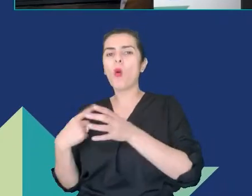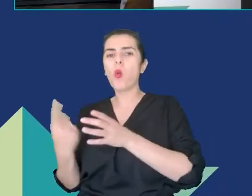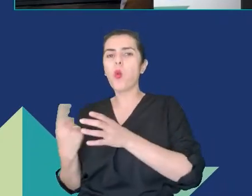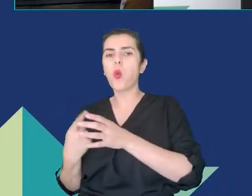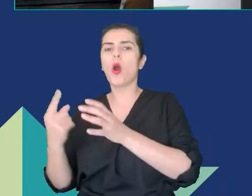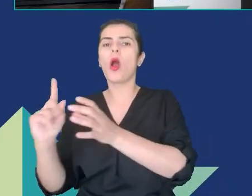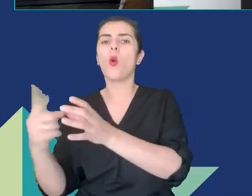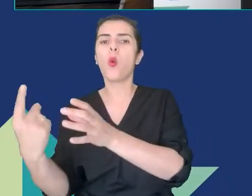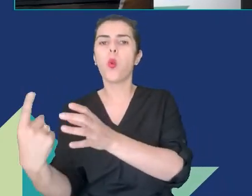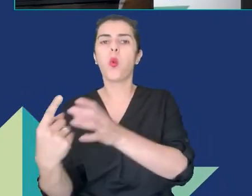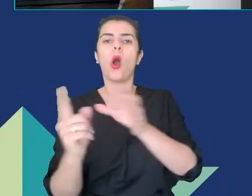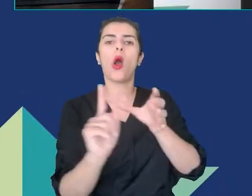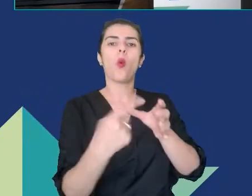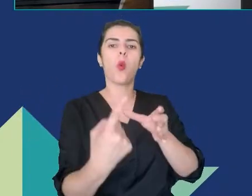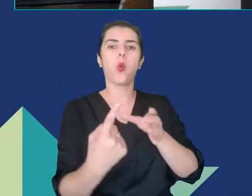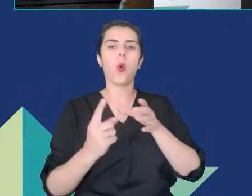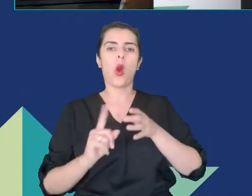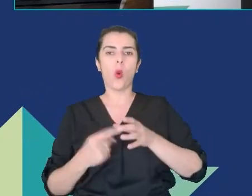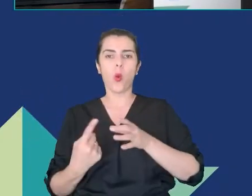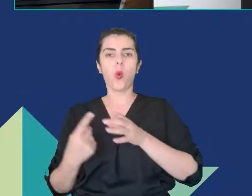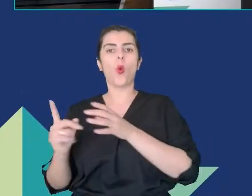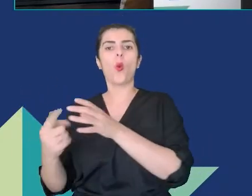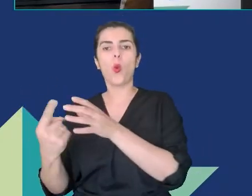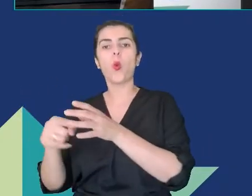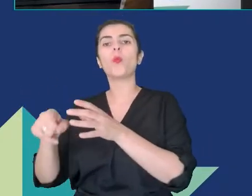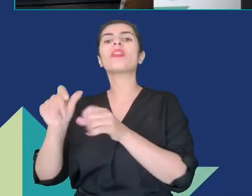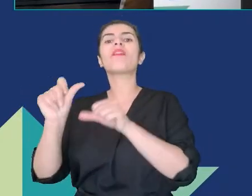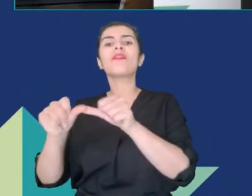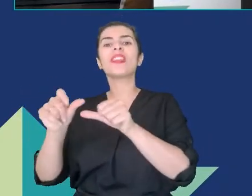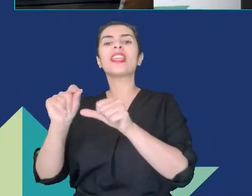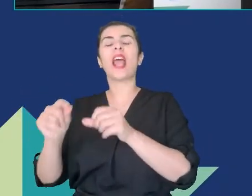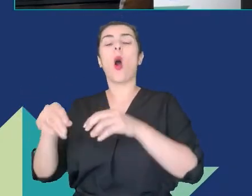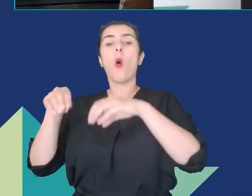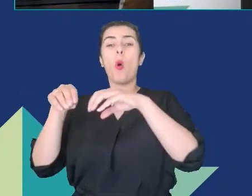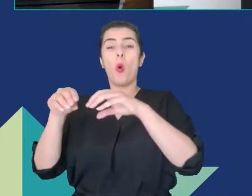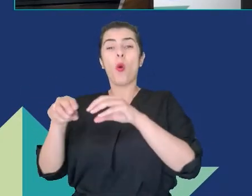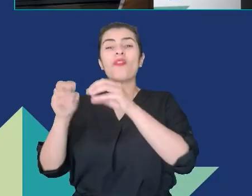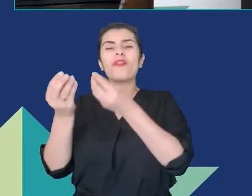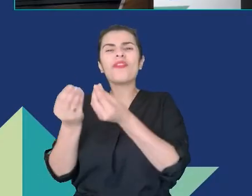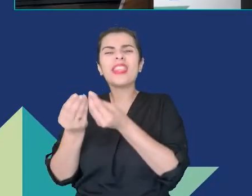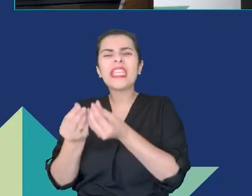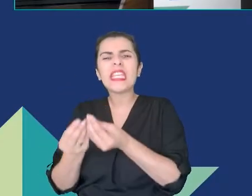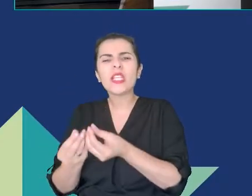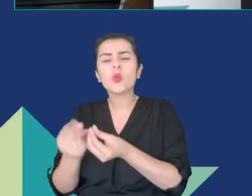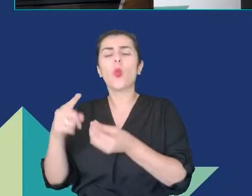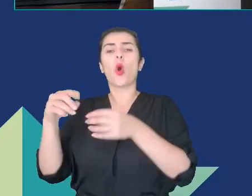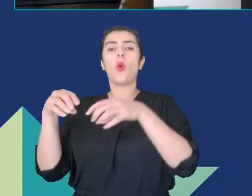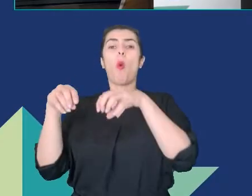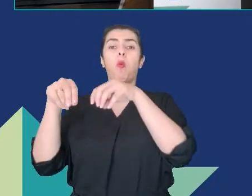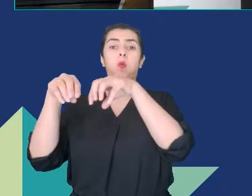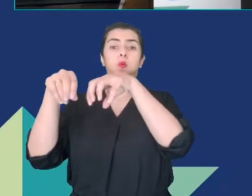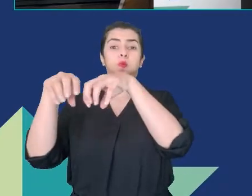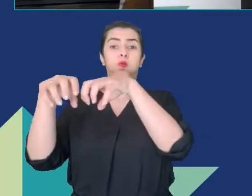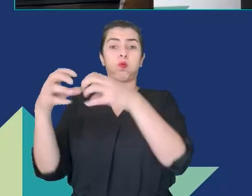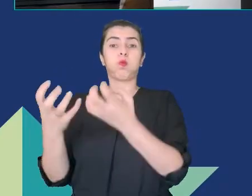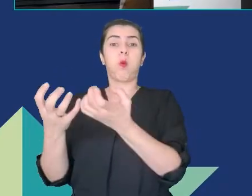e um rejeito mais fino, né? O que a gente chama o rejeito arenoso, ou lama, ou ultrafino. E depois esse